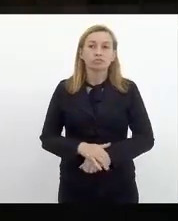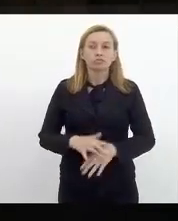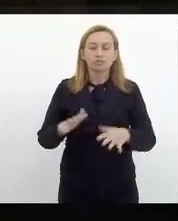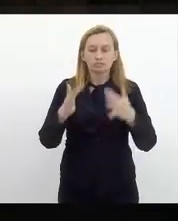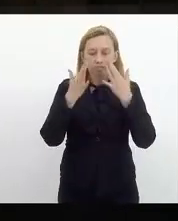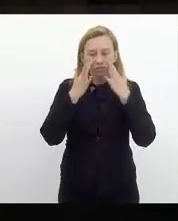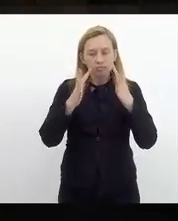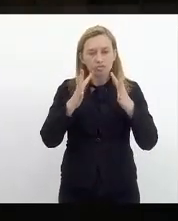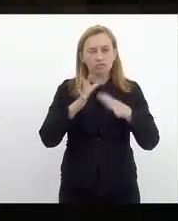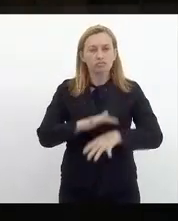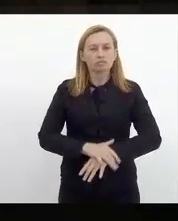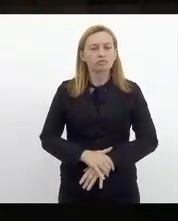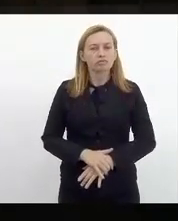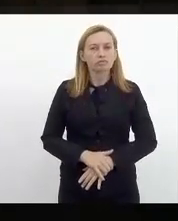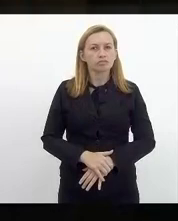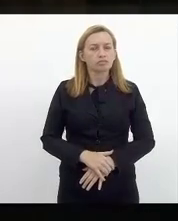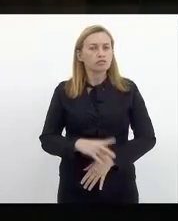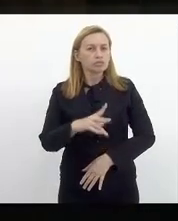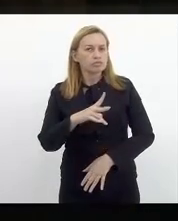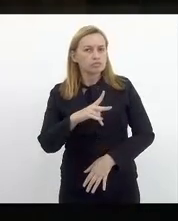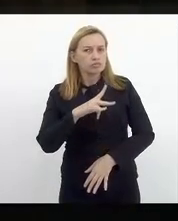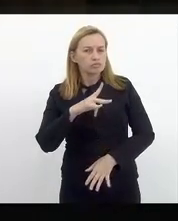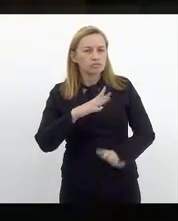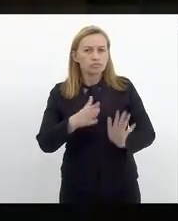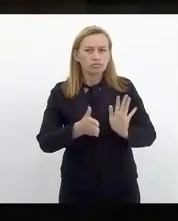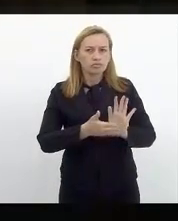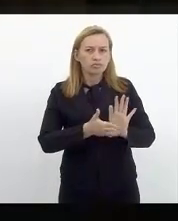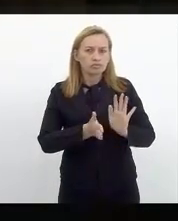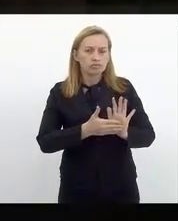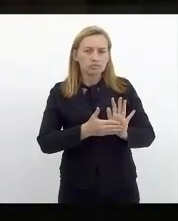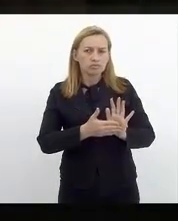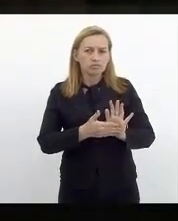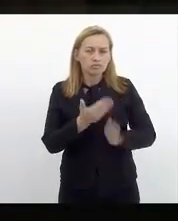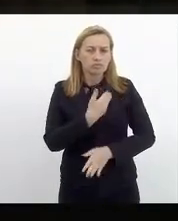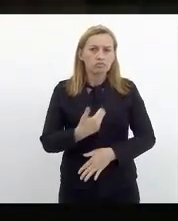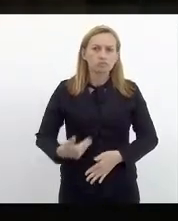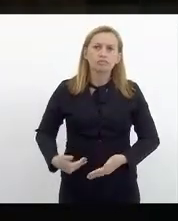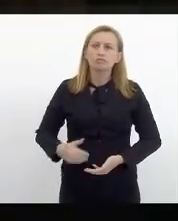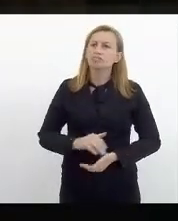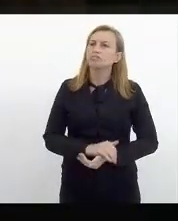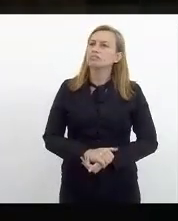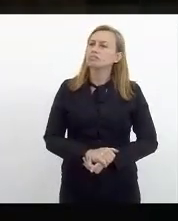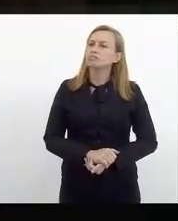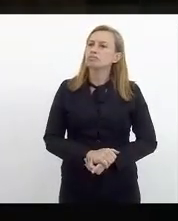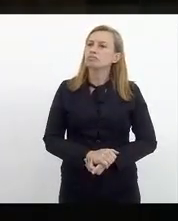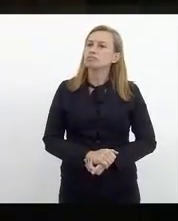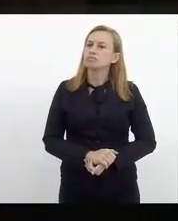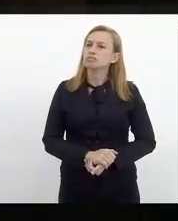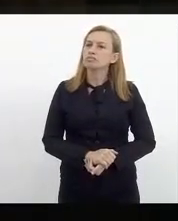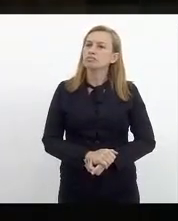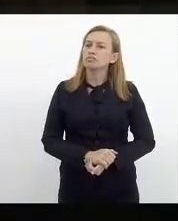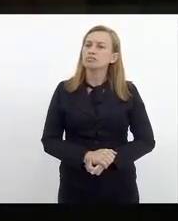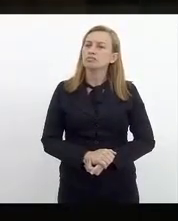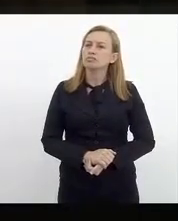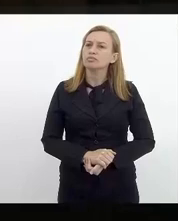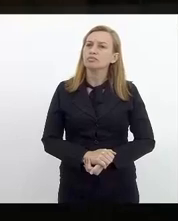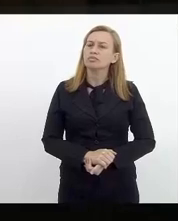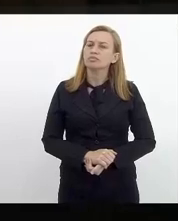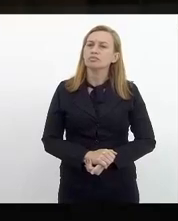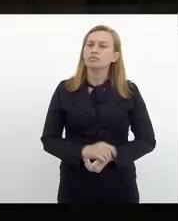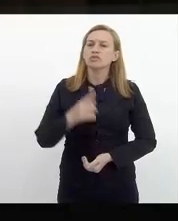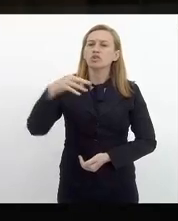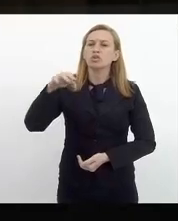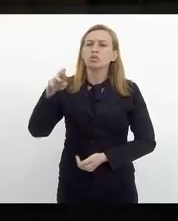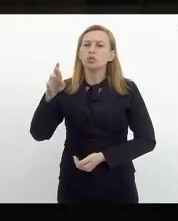e chama atenção quando a própria proposta do governo ela fala em quinquênio né